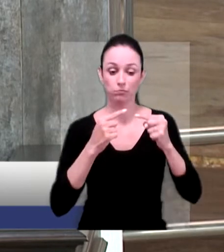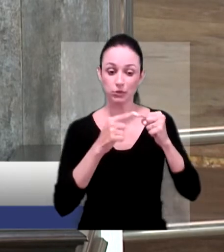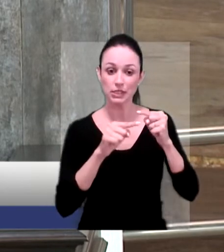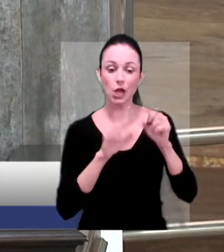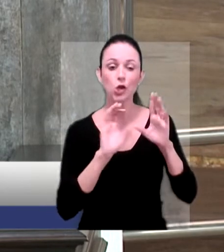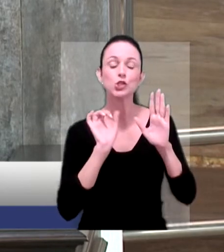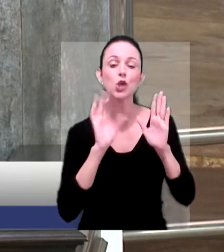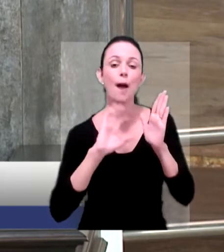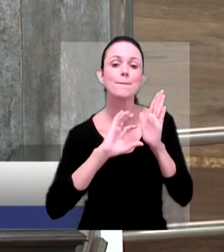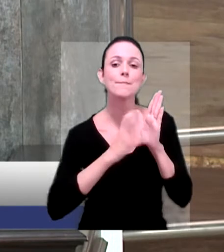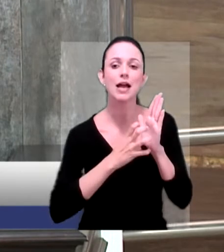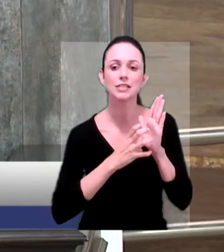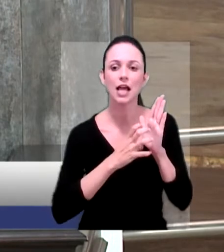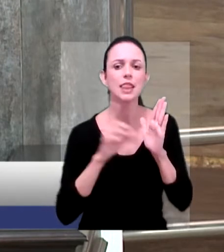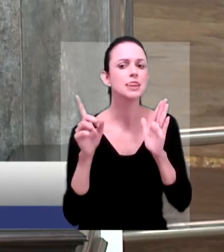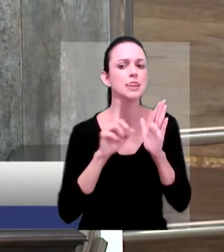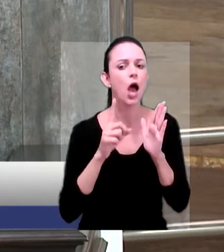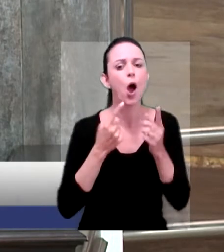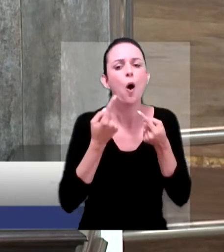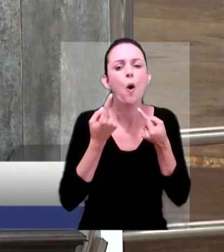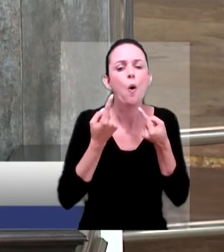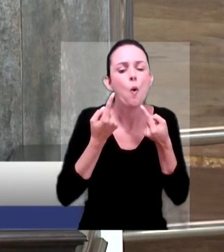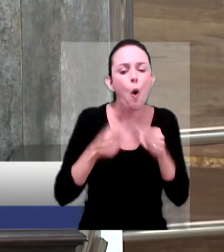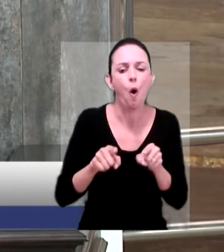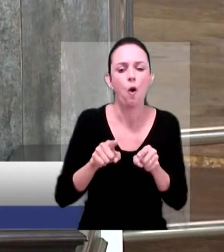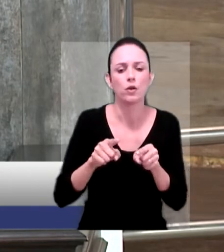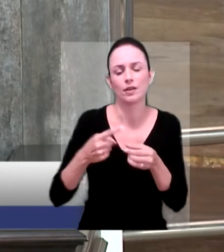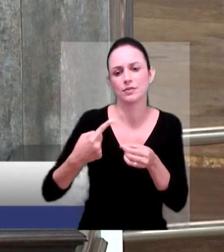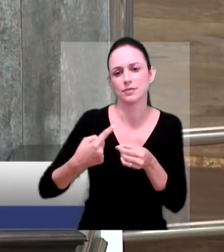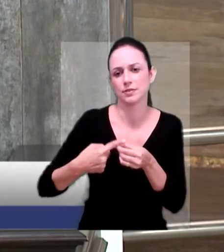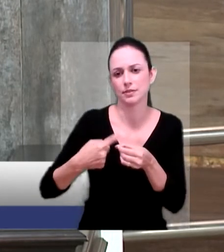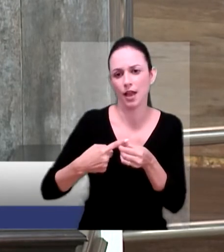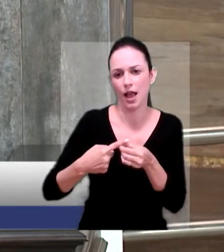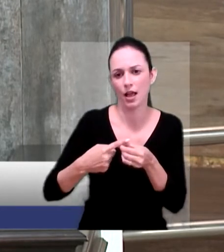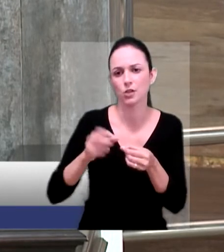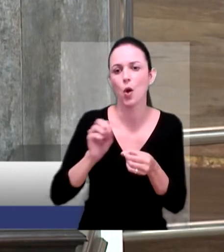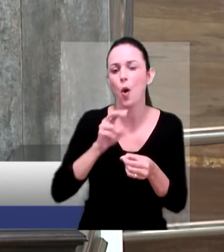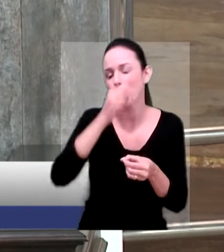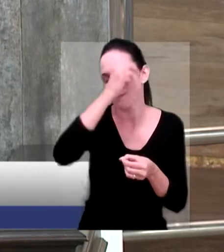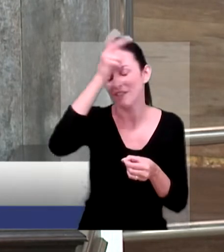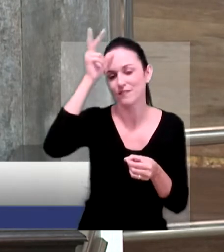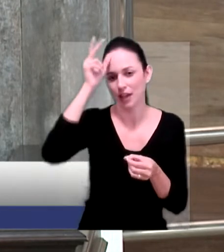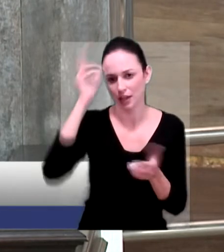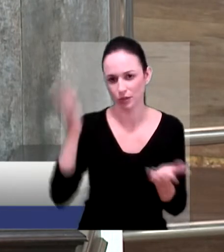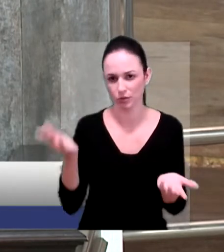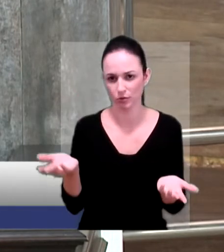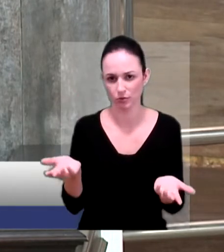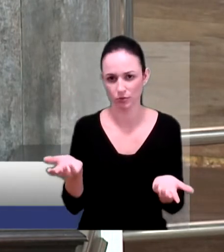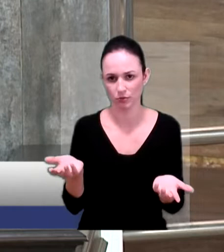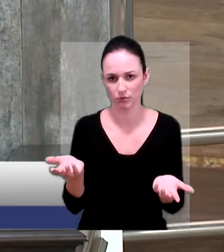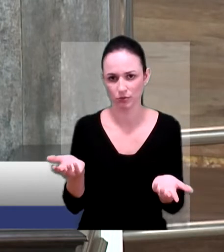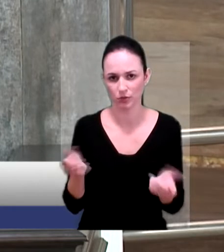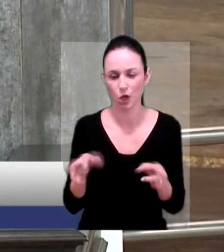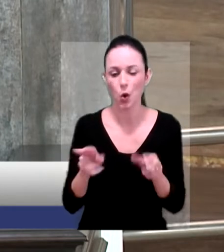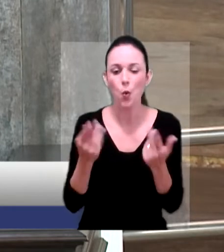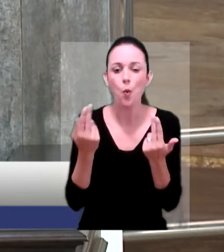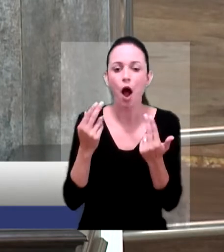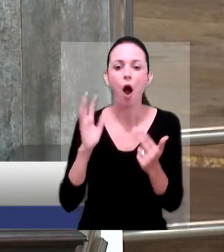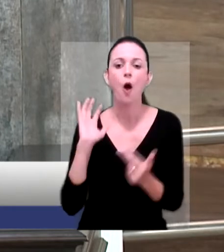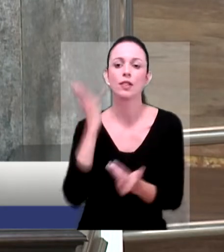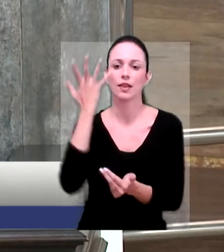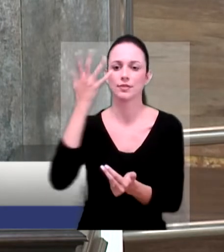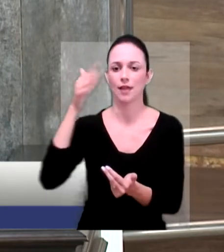à cidade, ao prefeito, que agisse da maneira que estava agindo nessa casa. Que